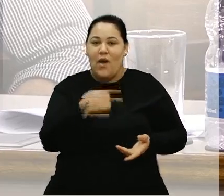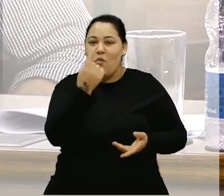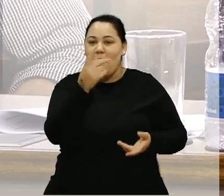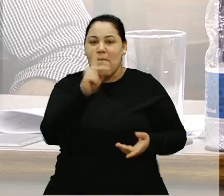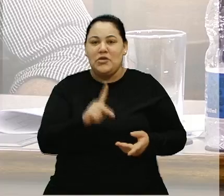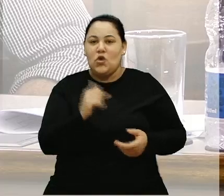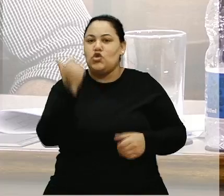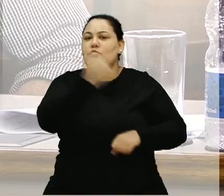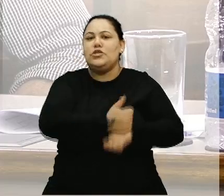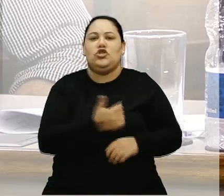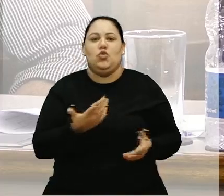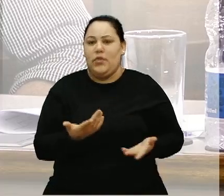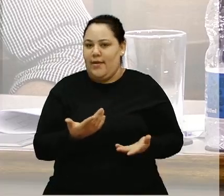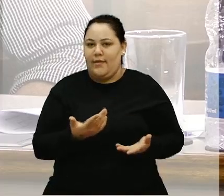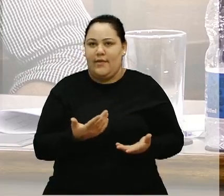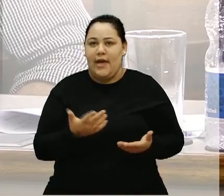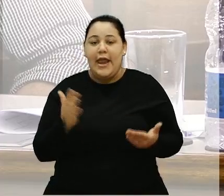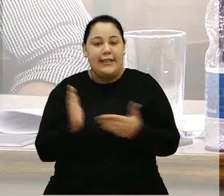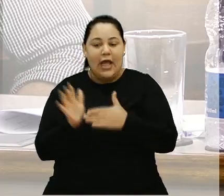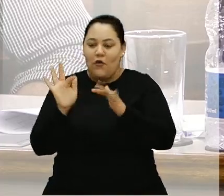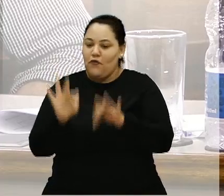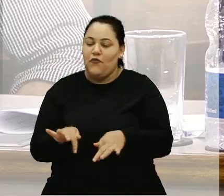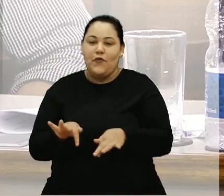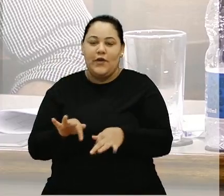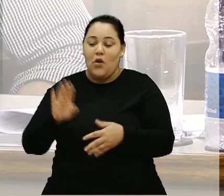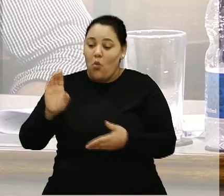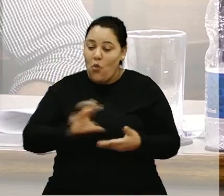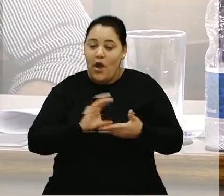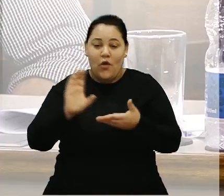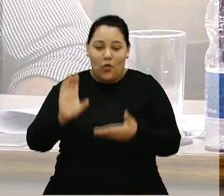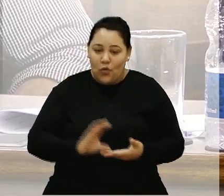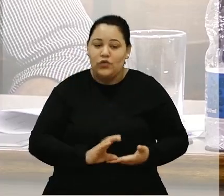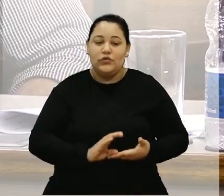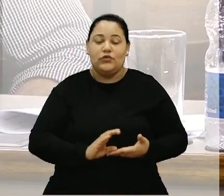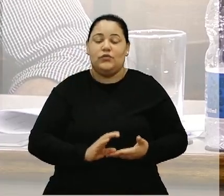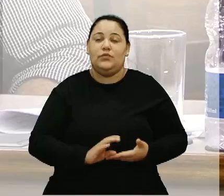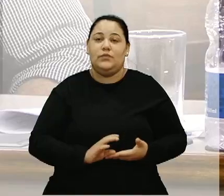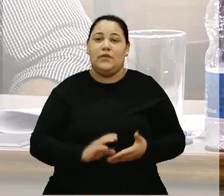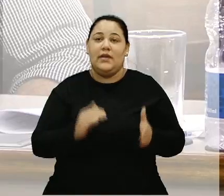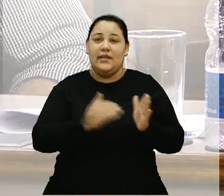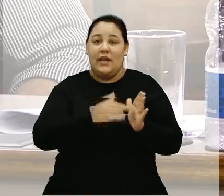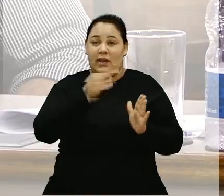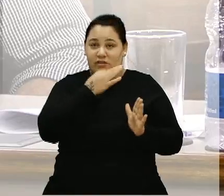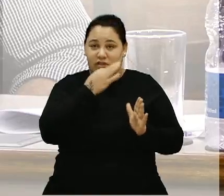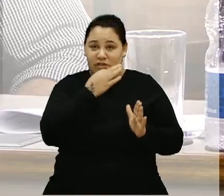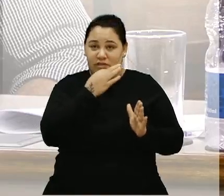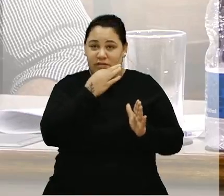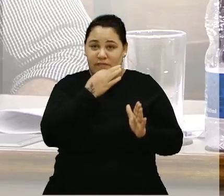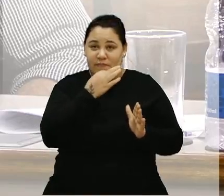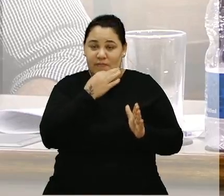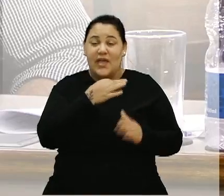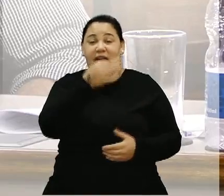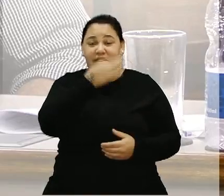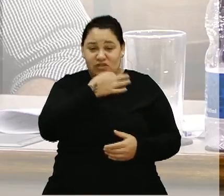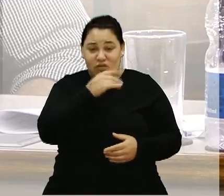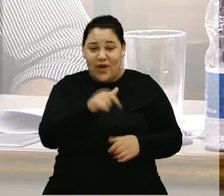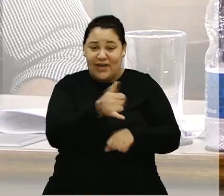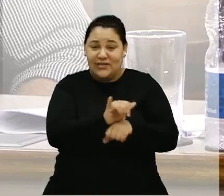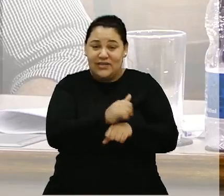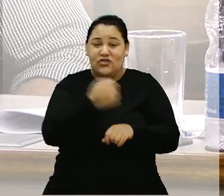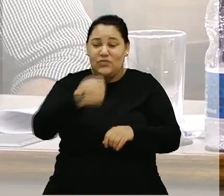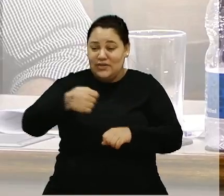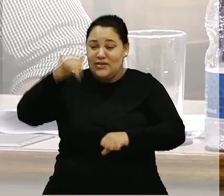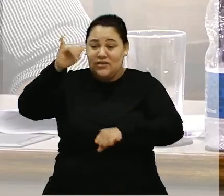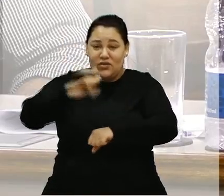provisória, era para ser até o final de recursos que virão para a nossa cidade de Caxias do Sul. Caxias do Sul é estratégico, nós precisamos do